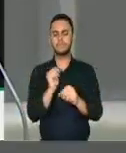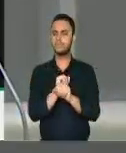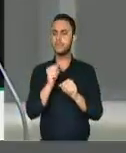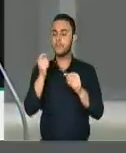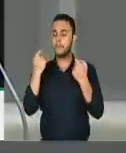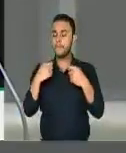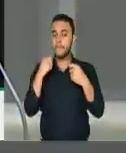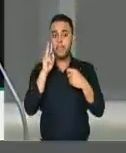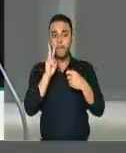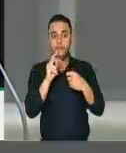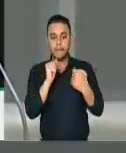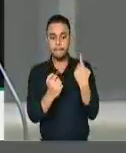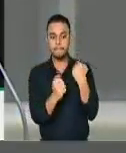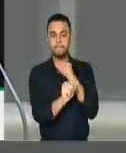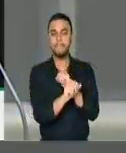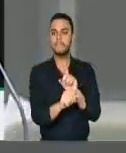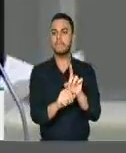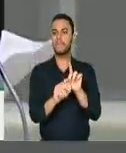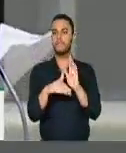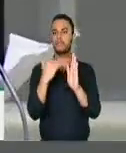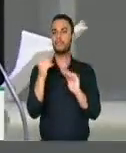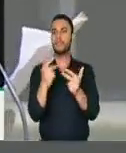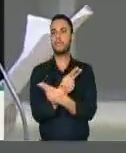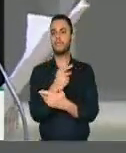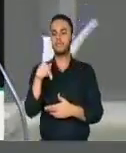vai acontecer nessa casa.